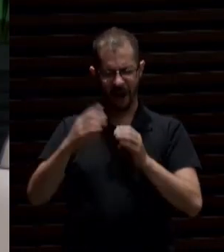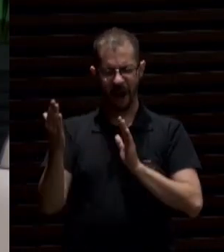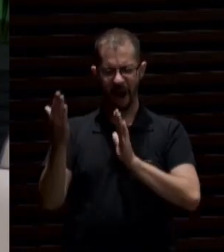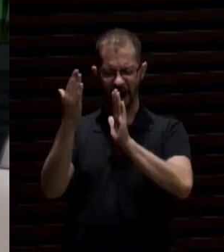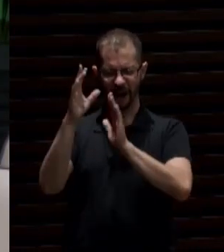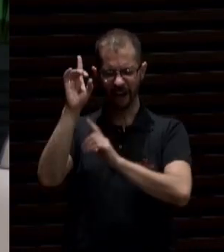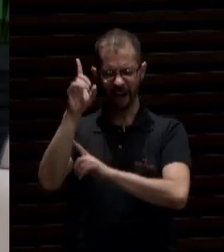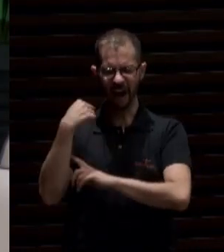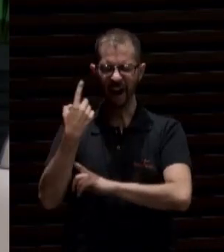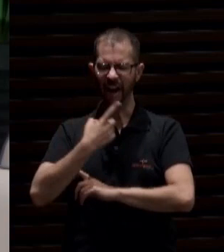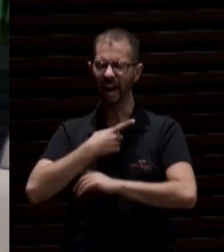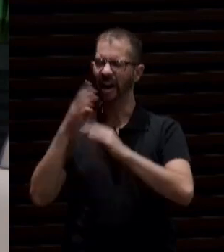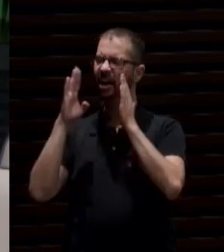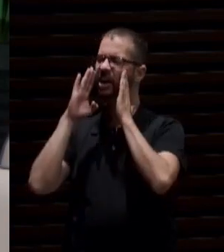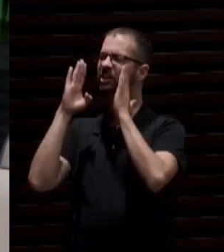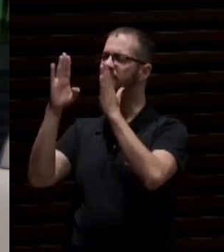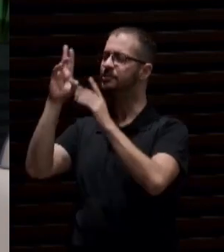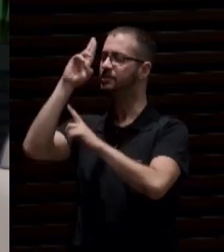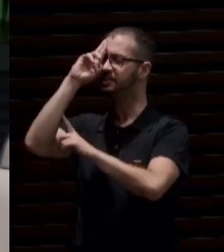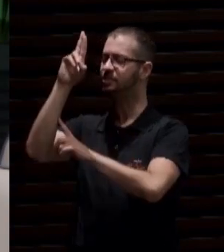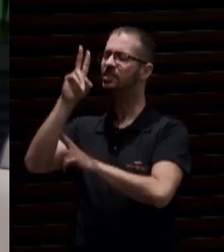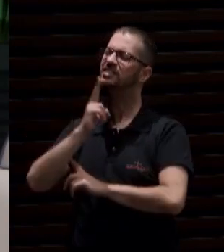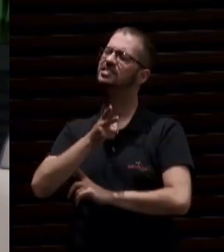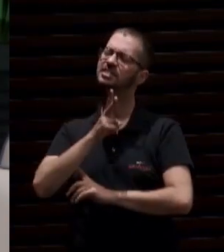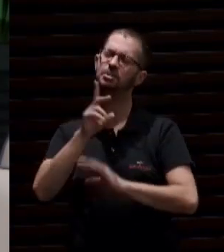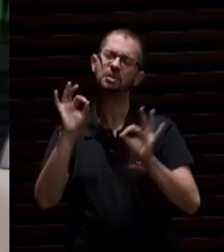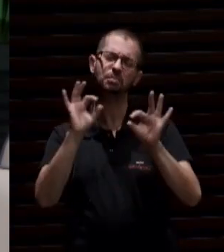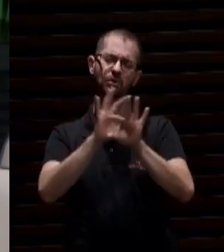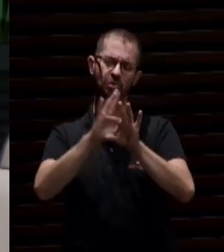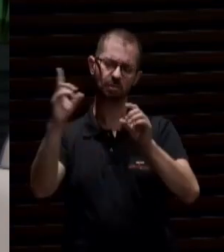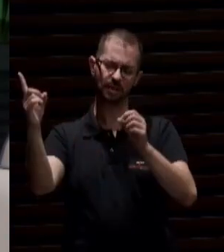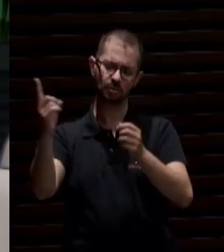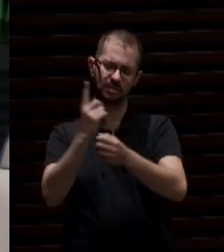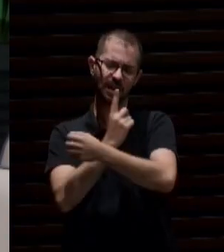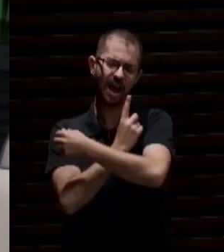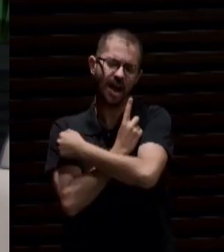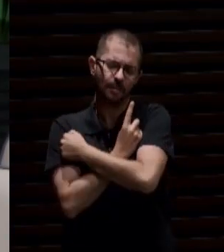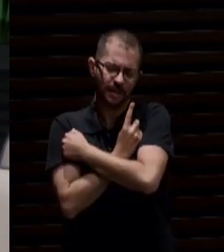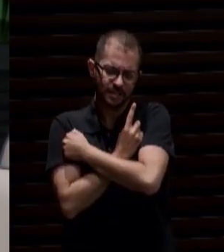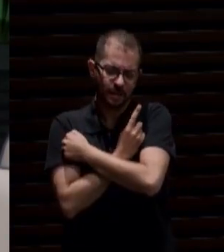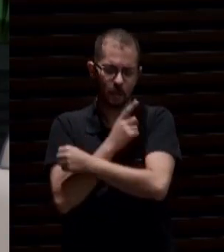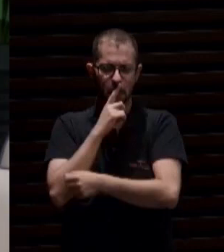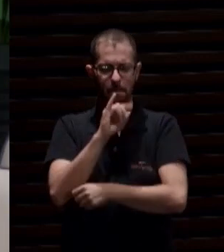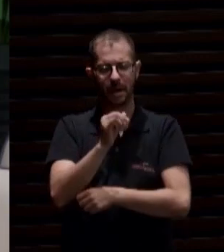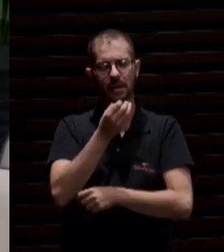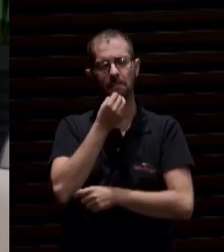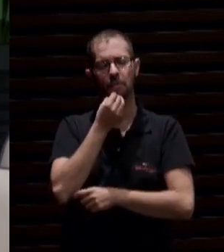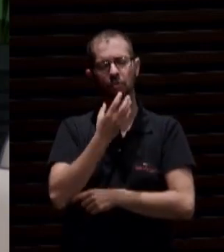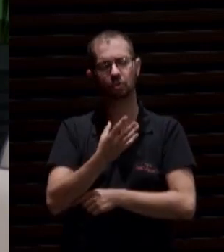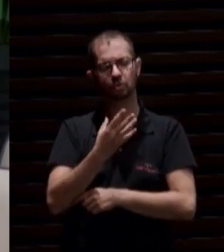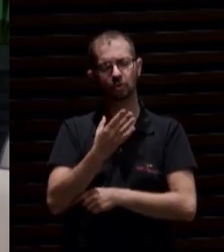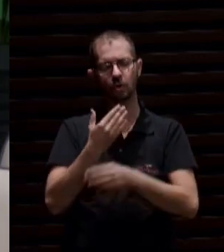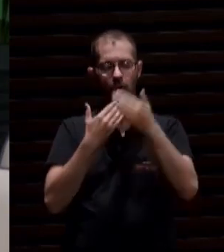voltamos para o Senhor está sempre pronto a nos abraçar e acolher como um Pai bondoso. Obrigado por curar as